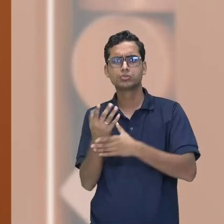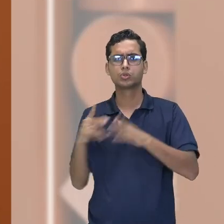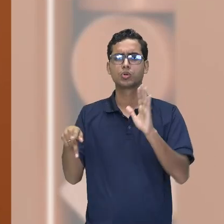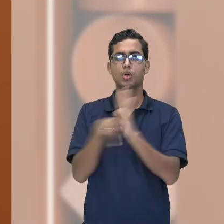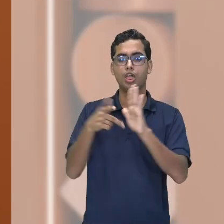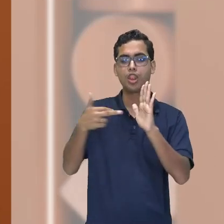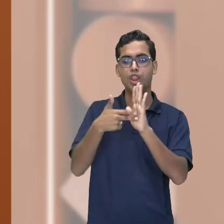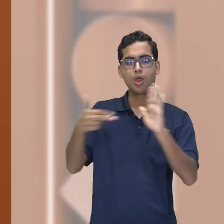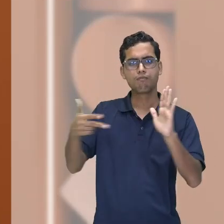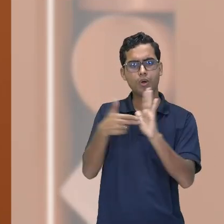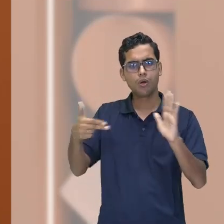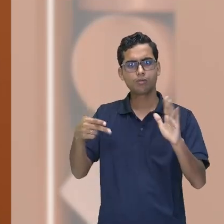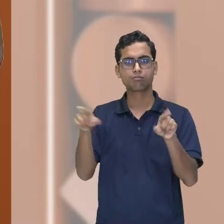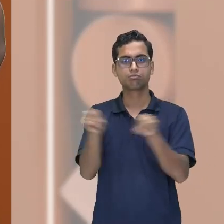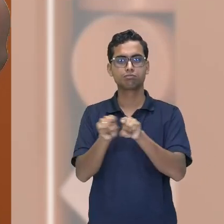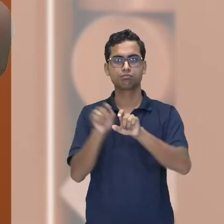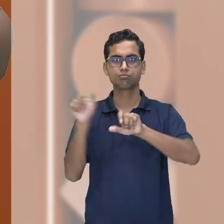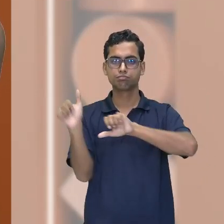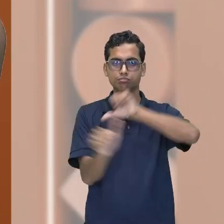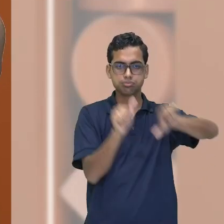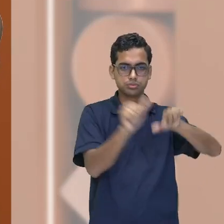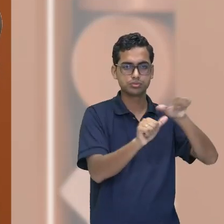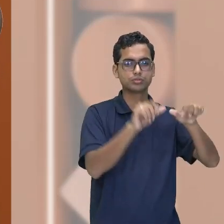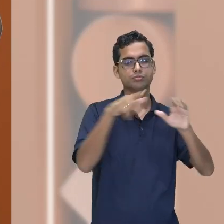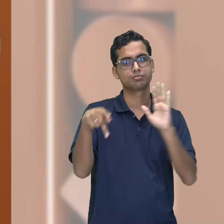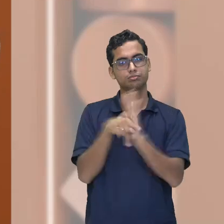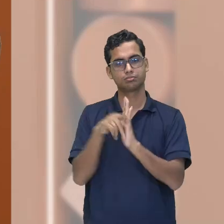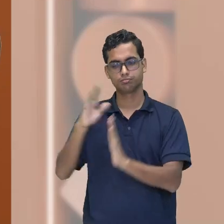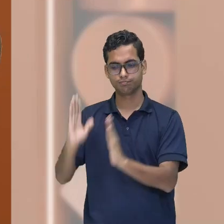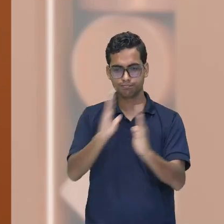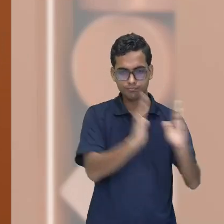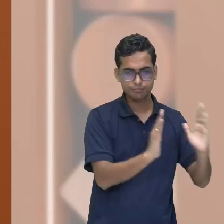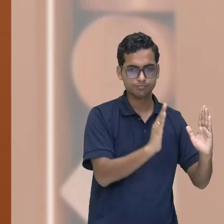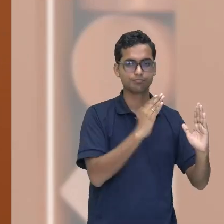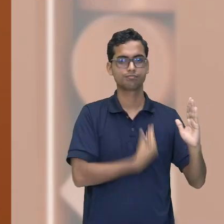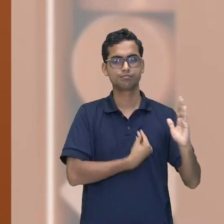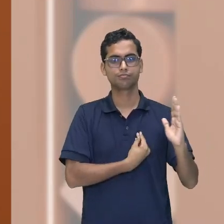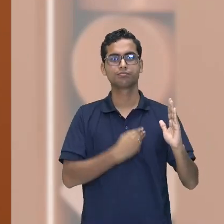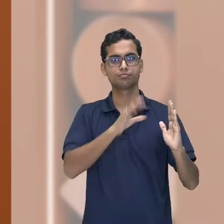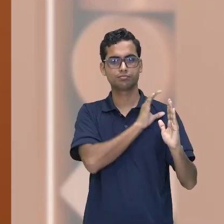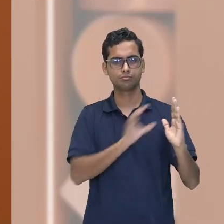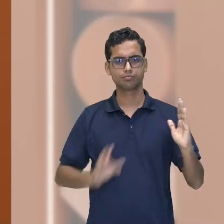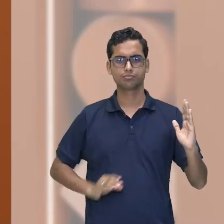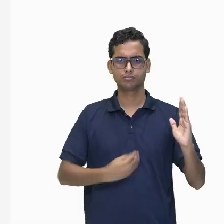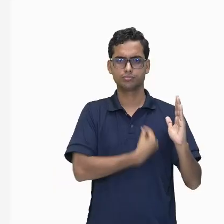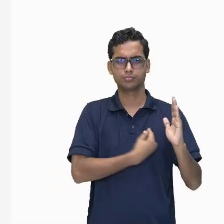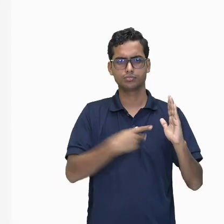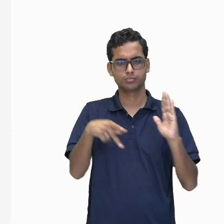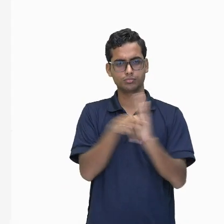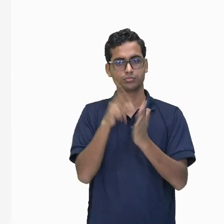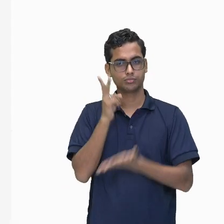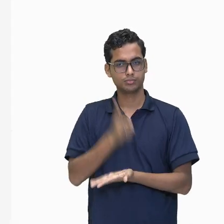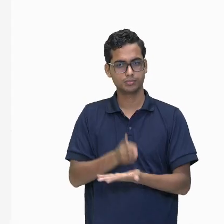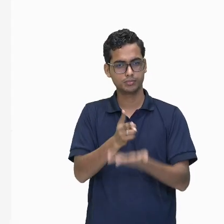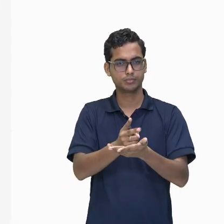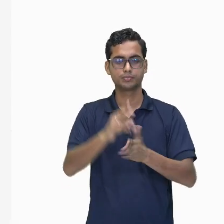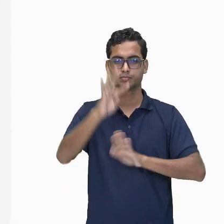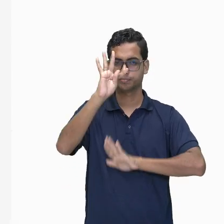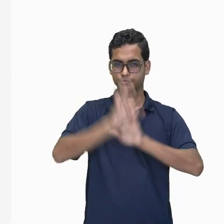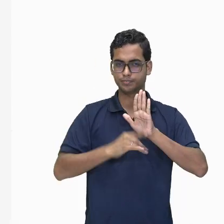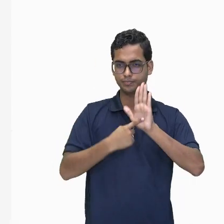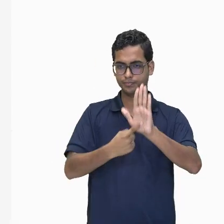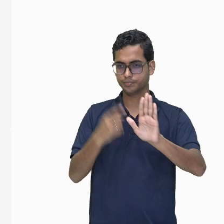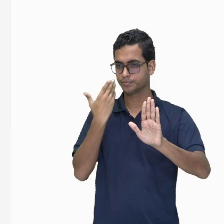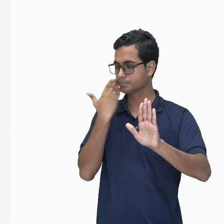novidade, o que ele traz de transformações nos períodos em que se viveu. Ok? Então, continuando o nosso texto, a relação